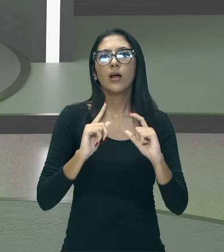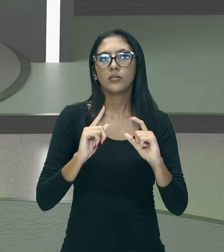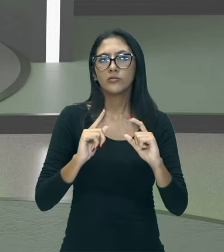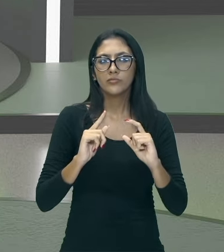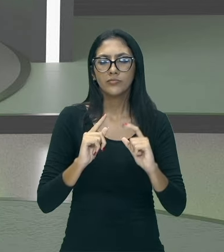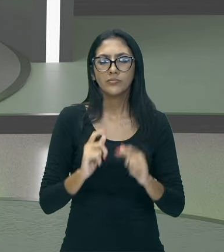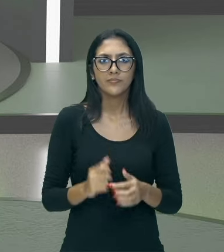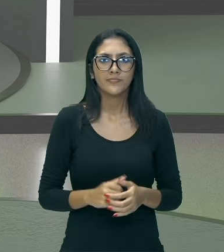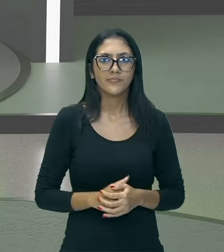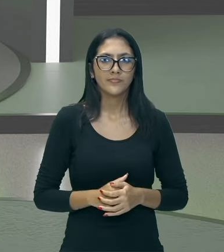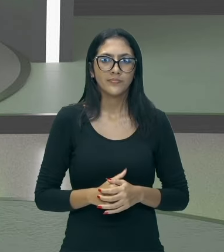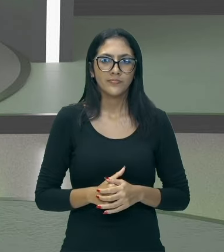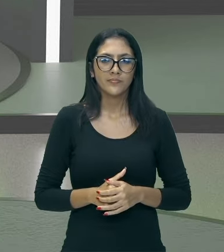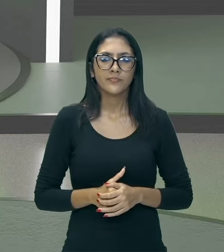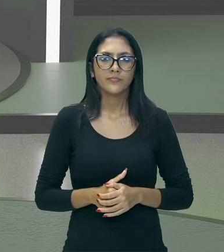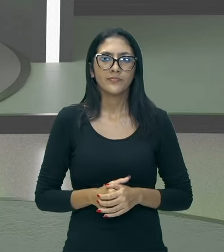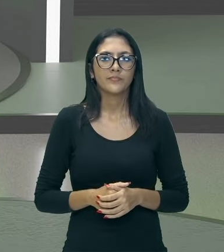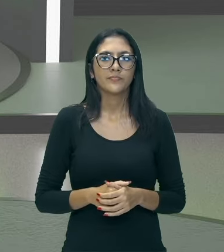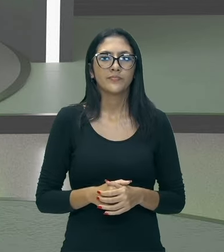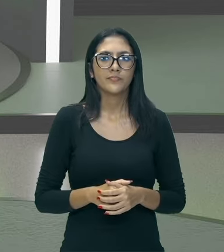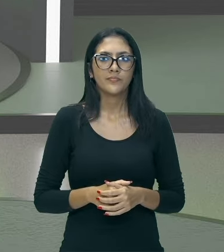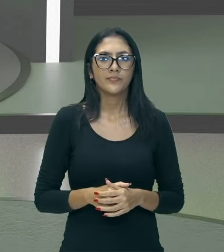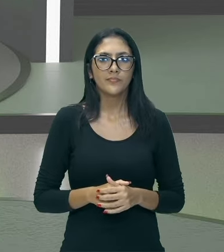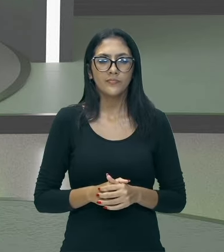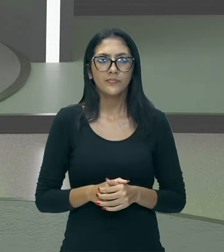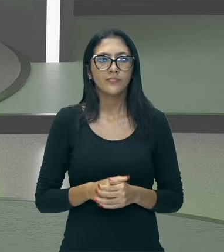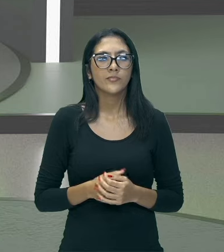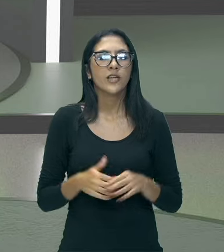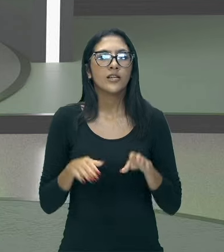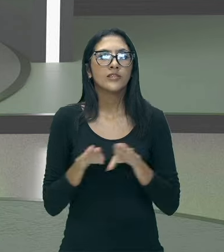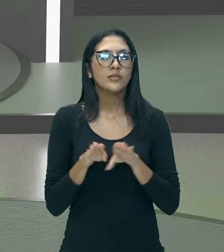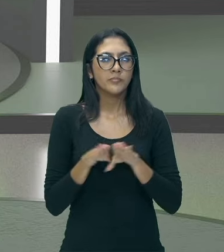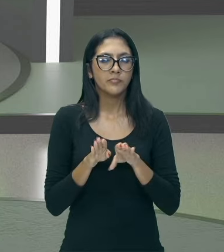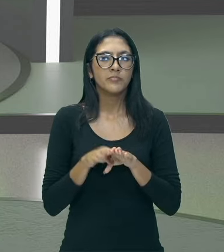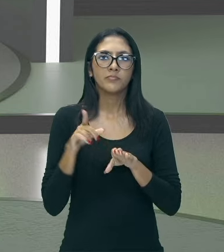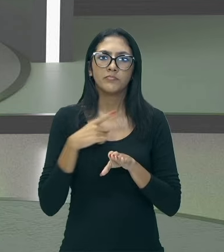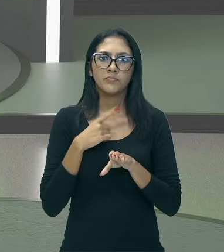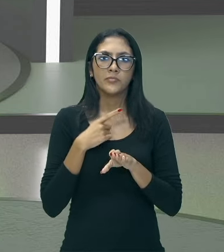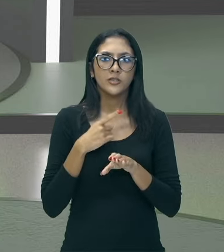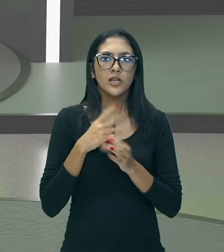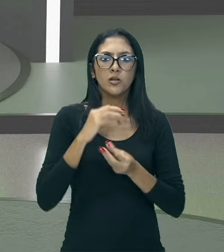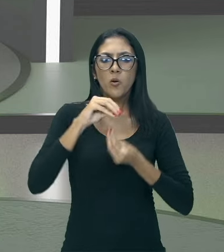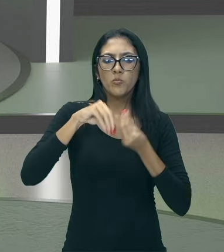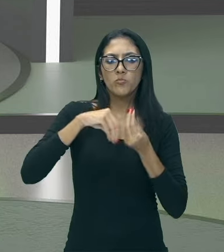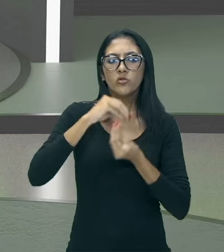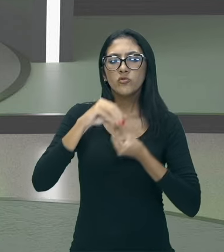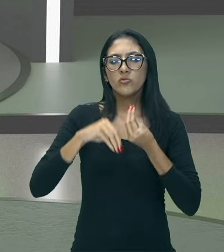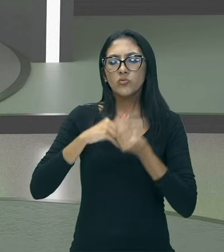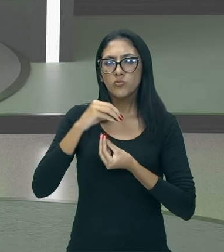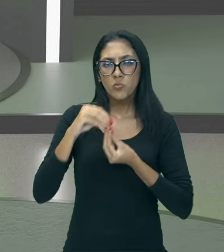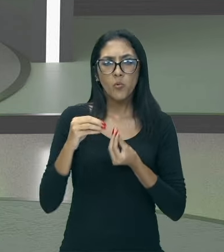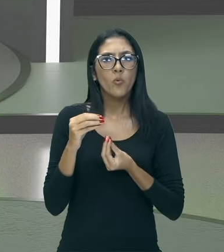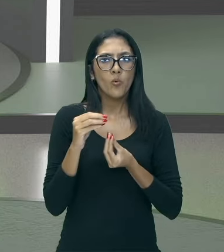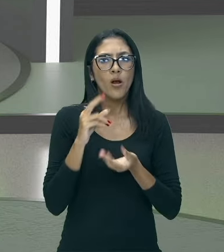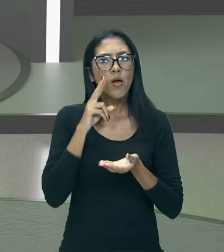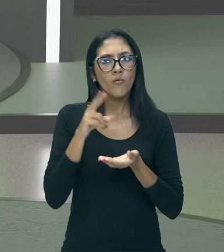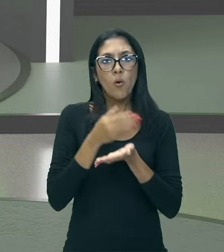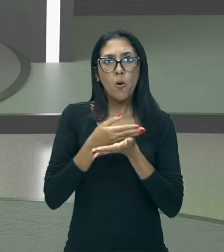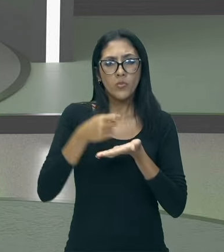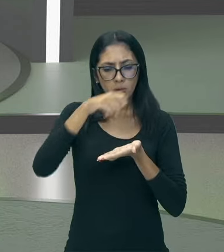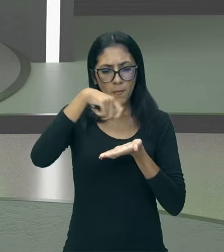sedimentação, tá? Ela se sedimenta não no primeiro momento. Às vezes, no primeiro momento, você pensa até que é